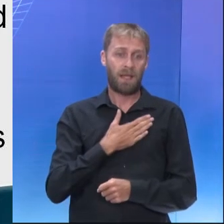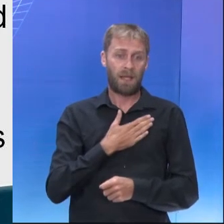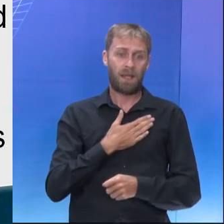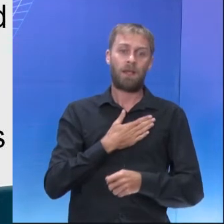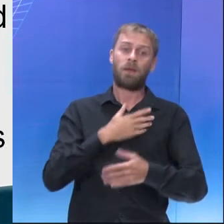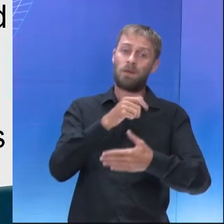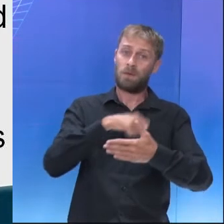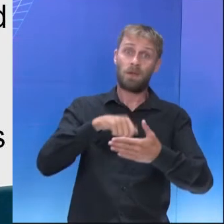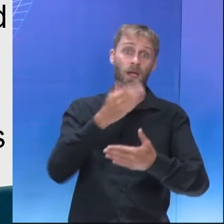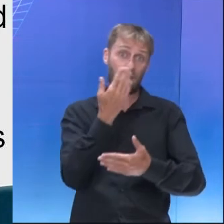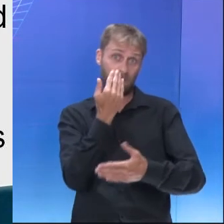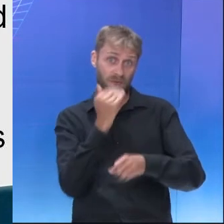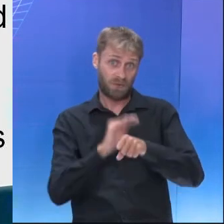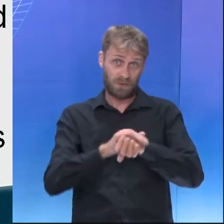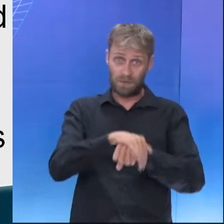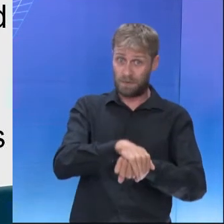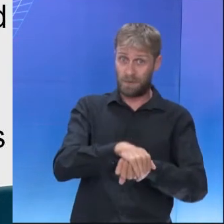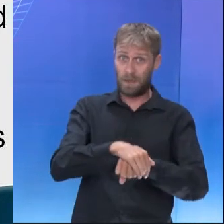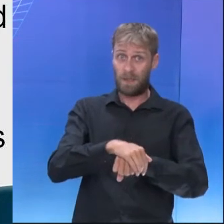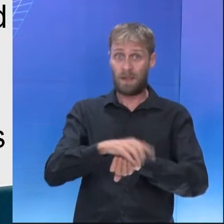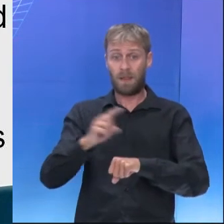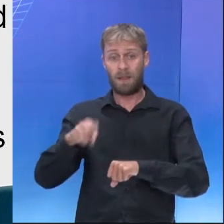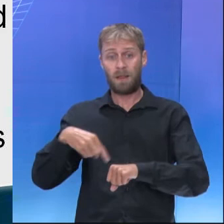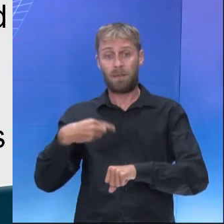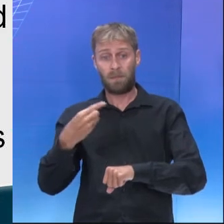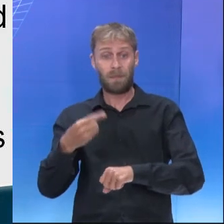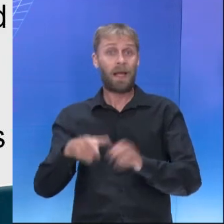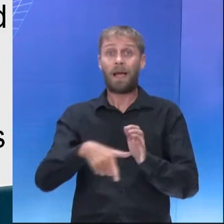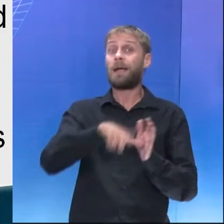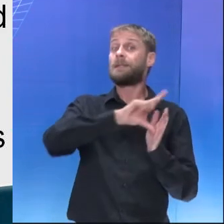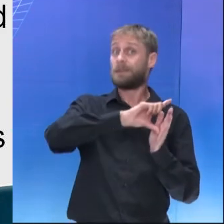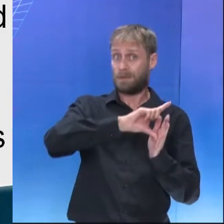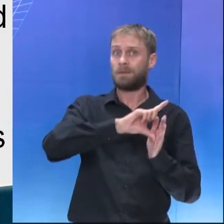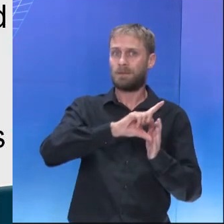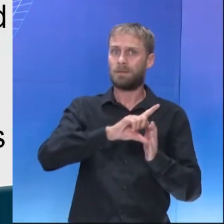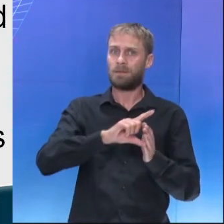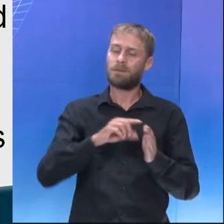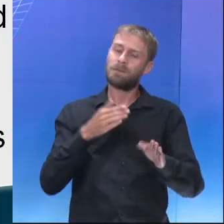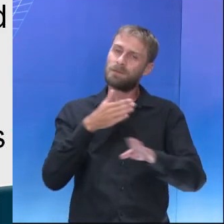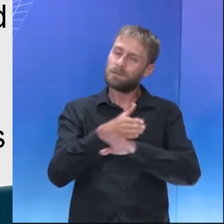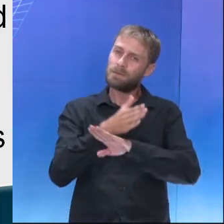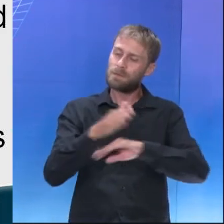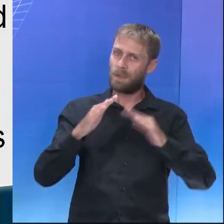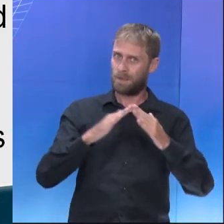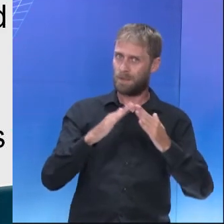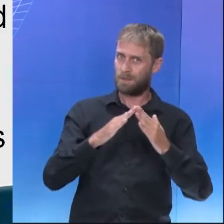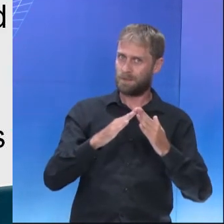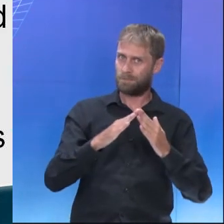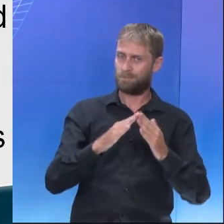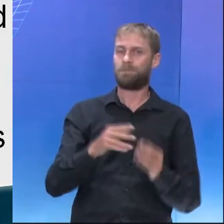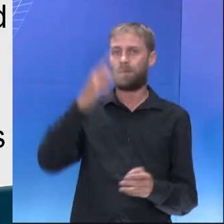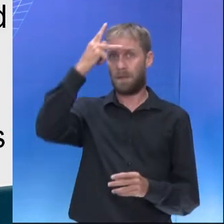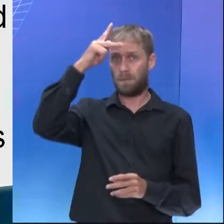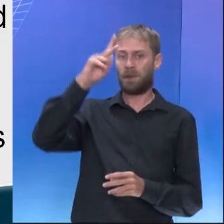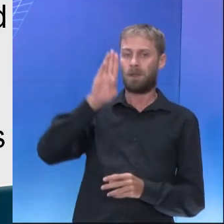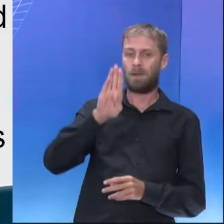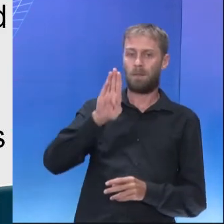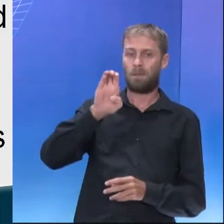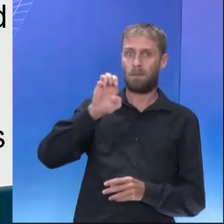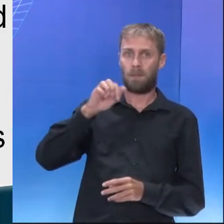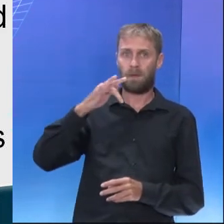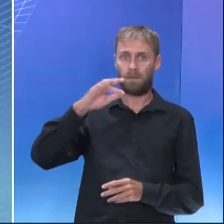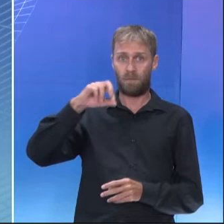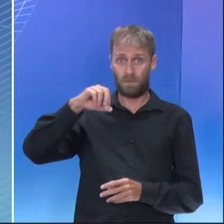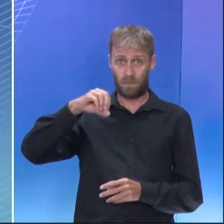made dinner before getting home. Quem é a preposição aí? O before. Então, depois